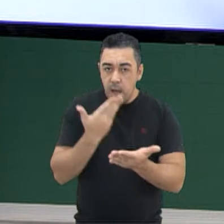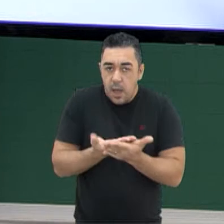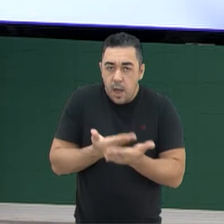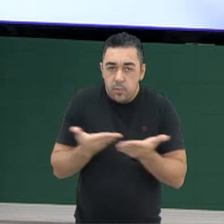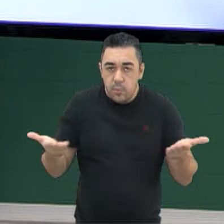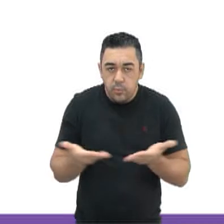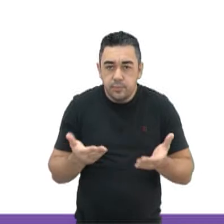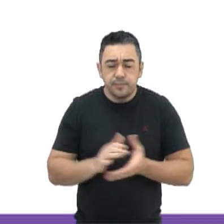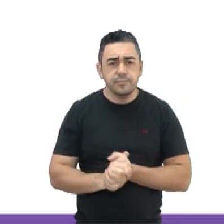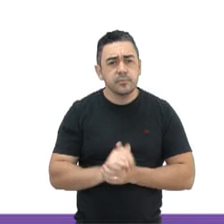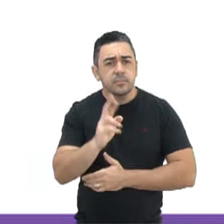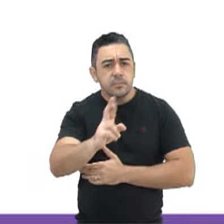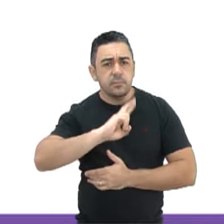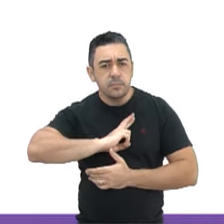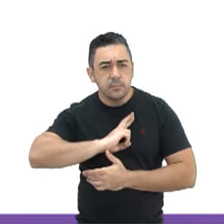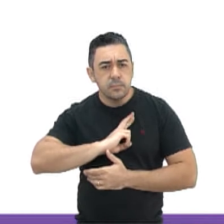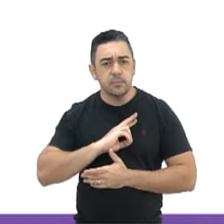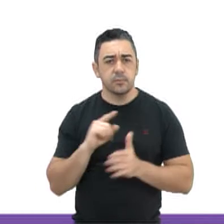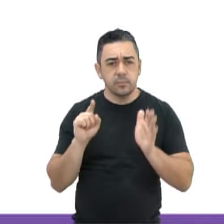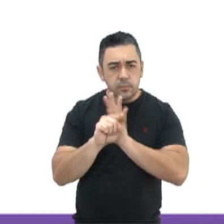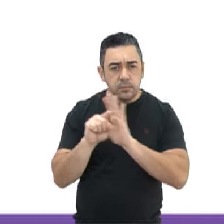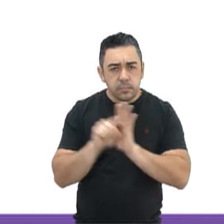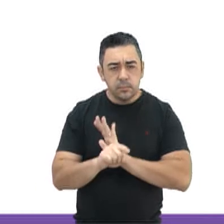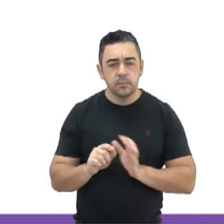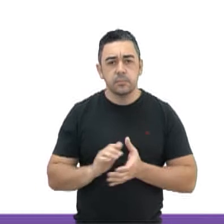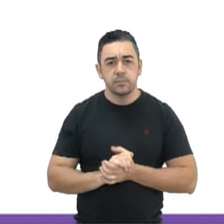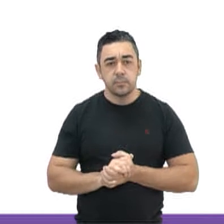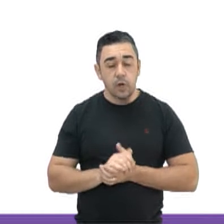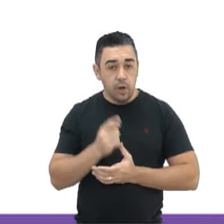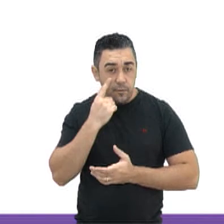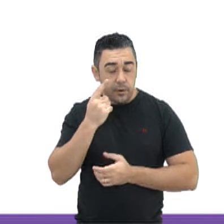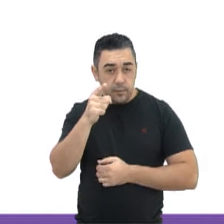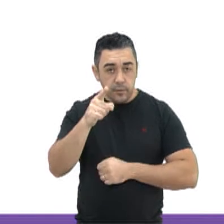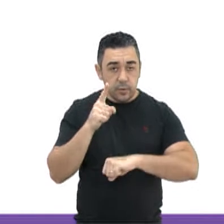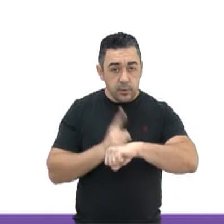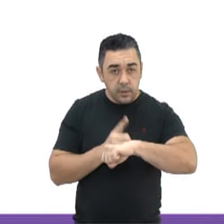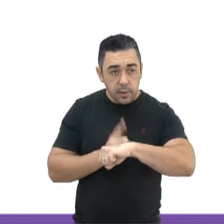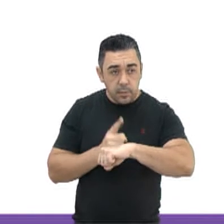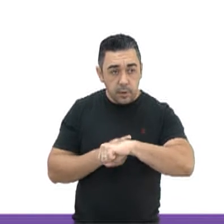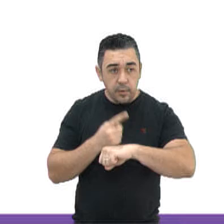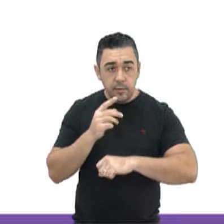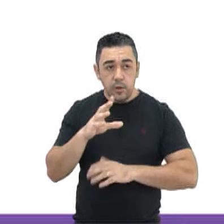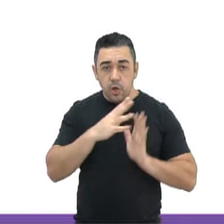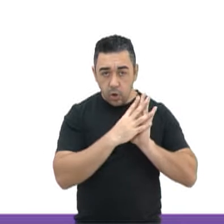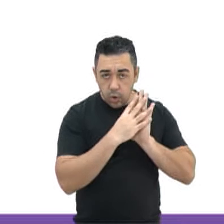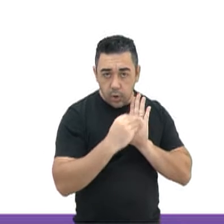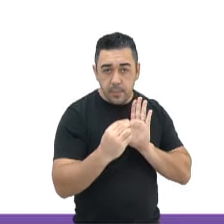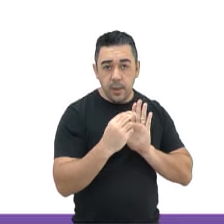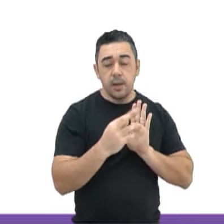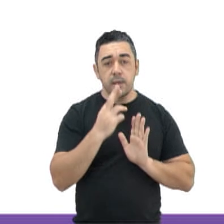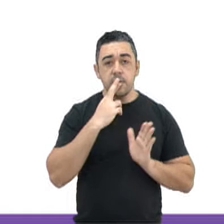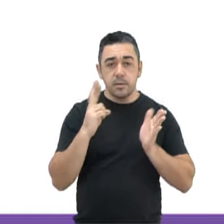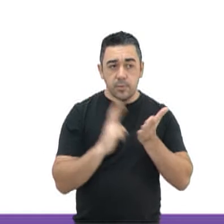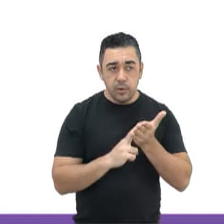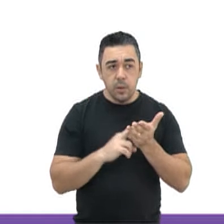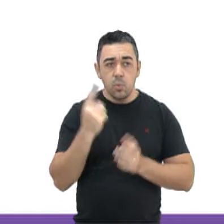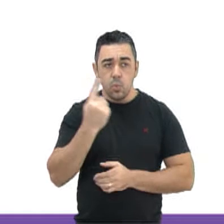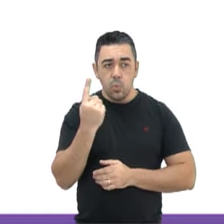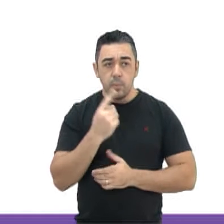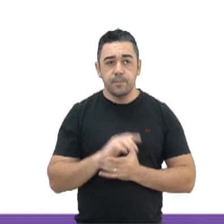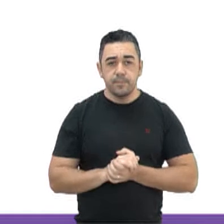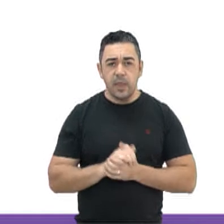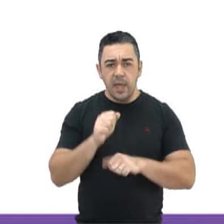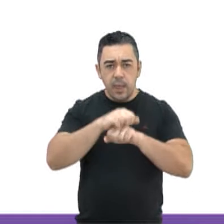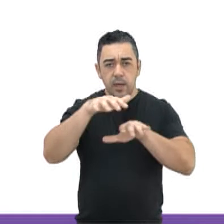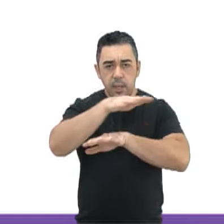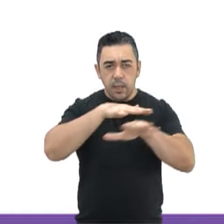aula. Responda as questões. Então vamos dar um tempo para vocês copiarem e responderem. Um dos